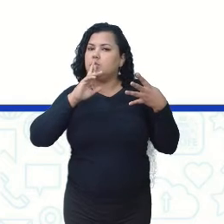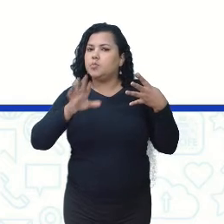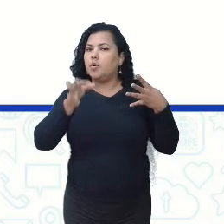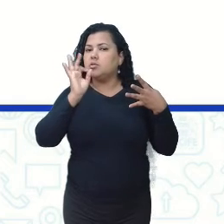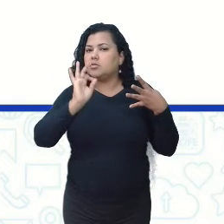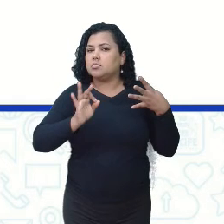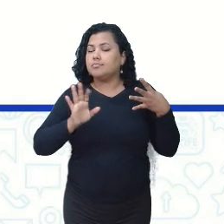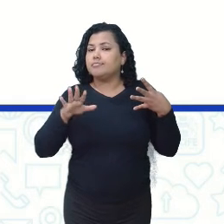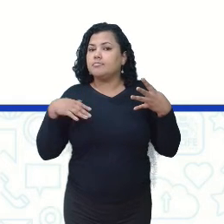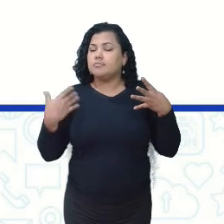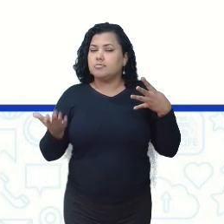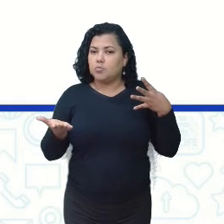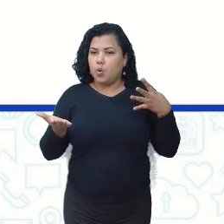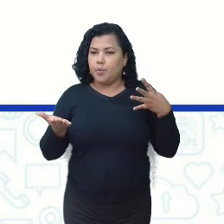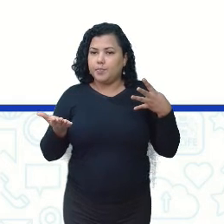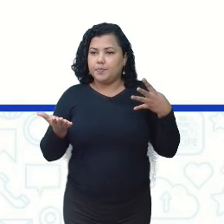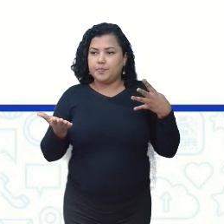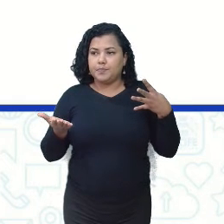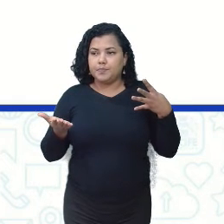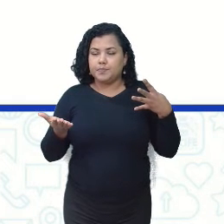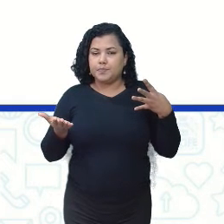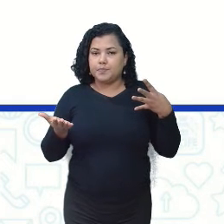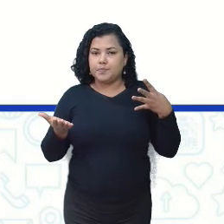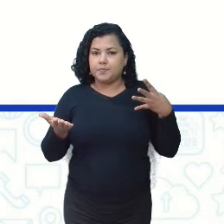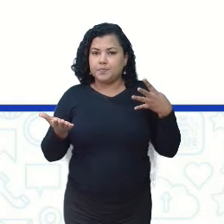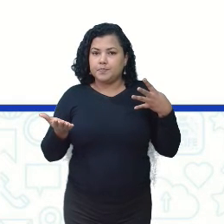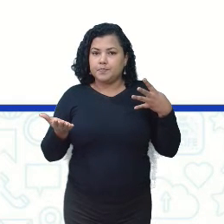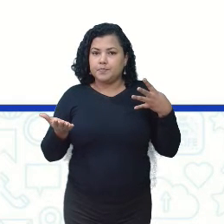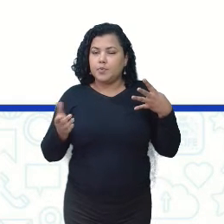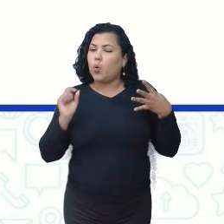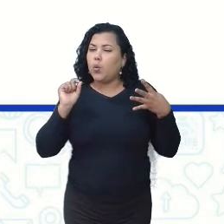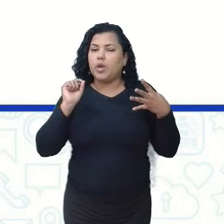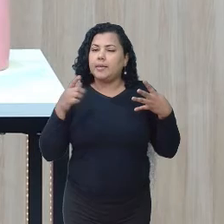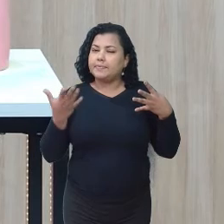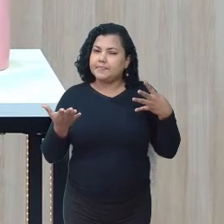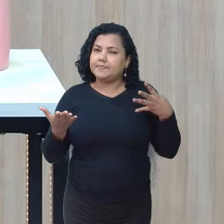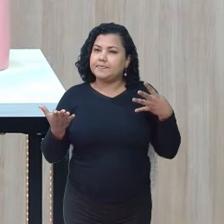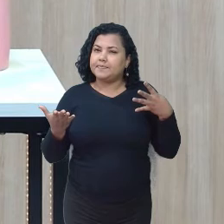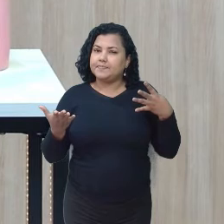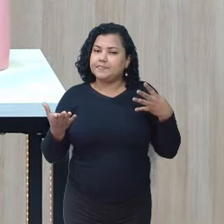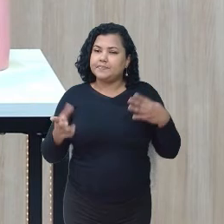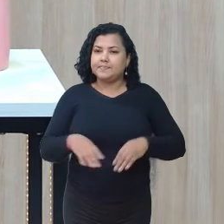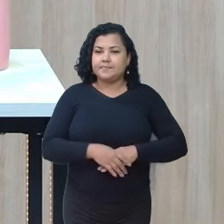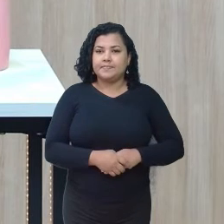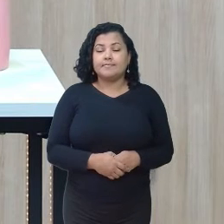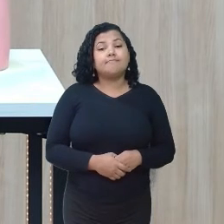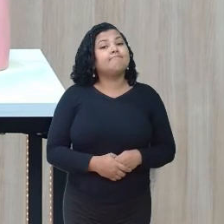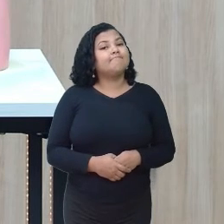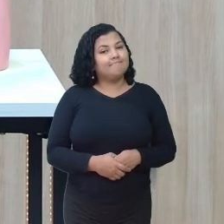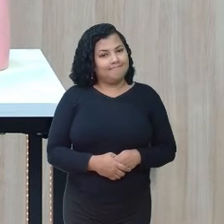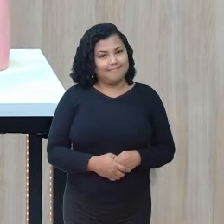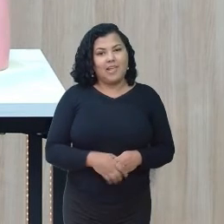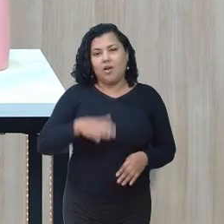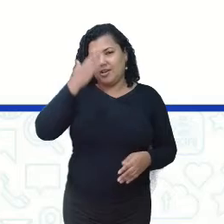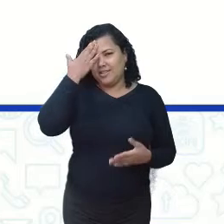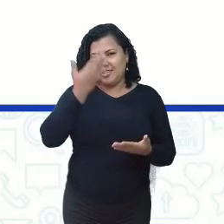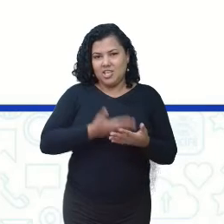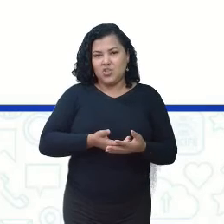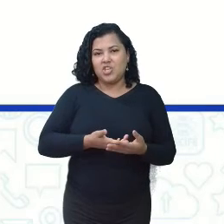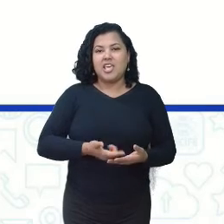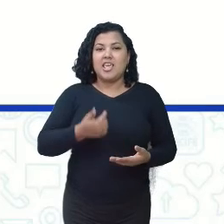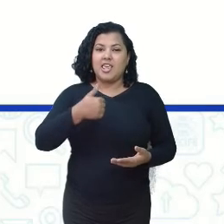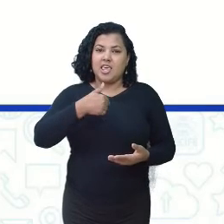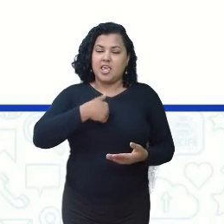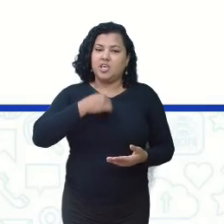antidiuréticos e estrógenos ou estrógenos? O que será? Eu acredito que Jéssica já